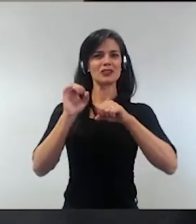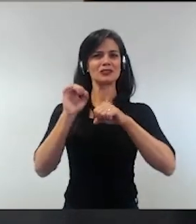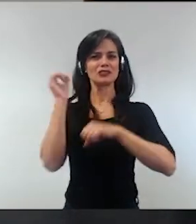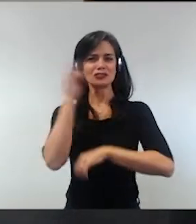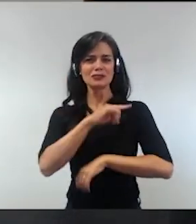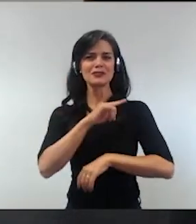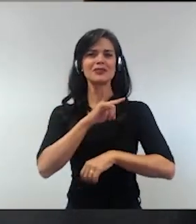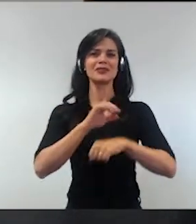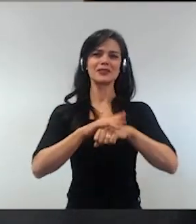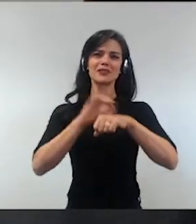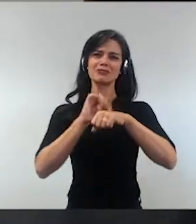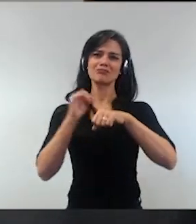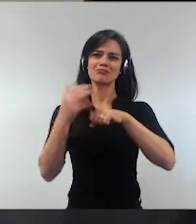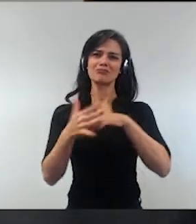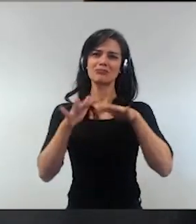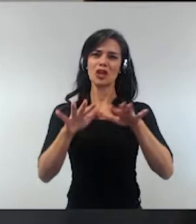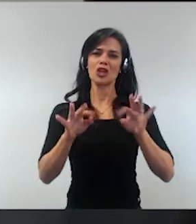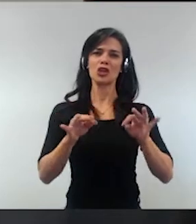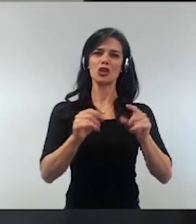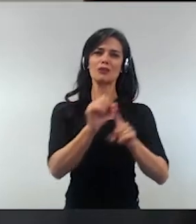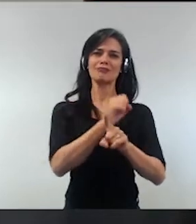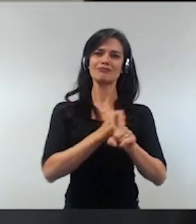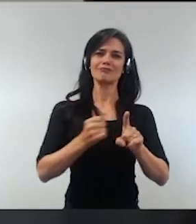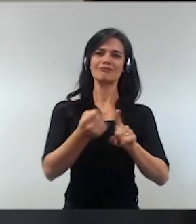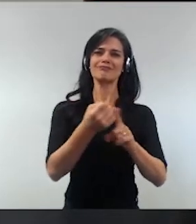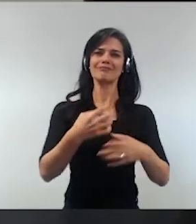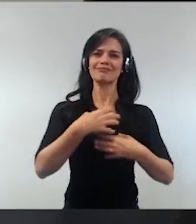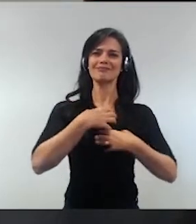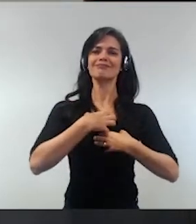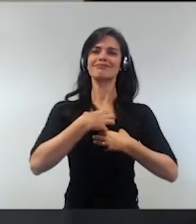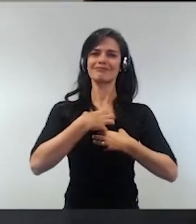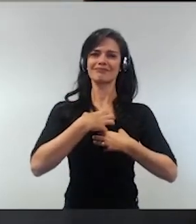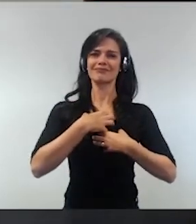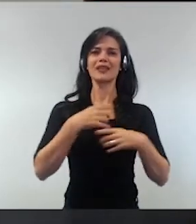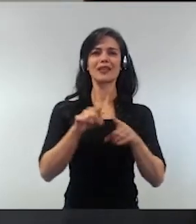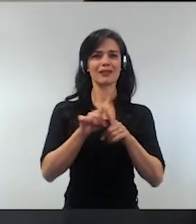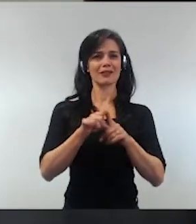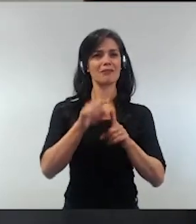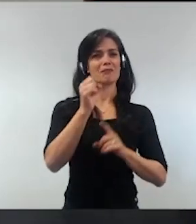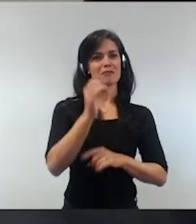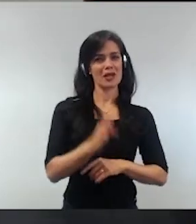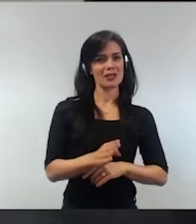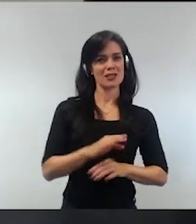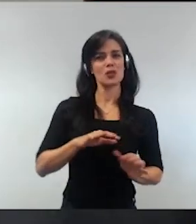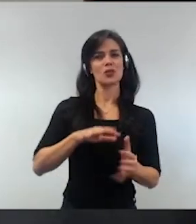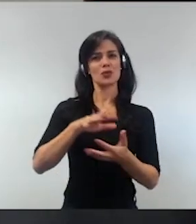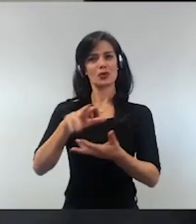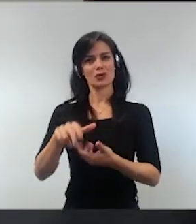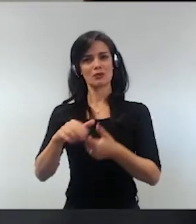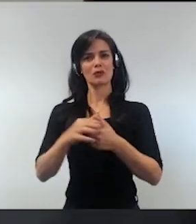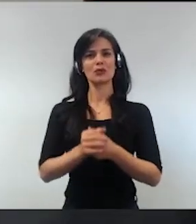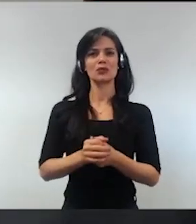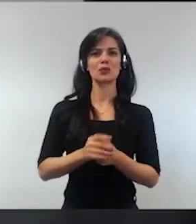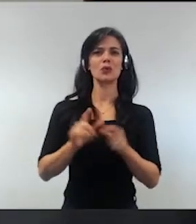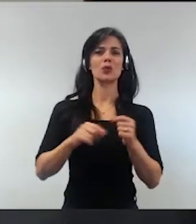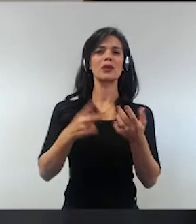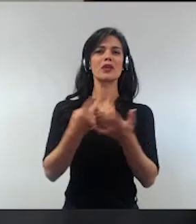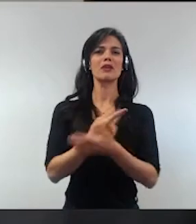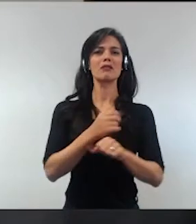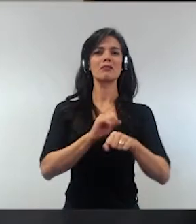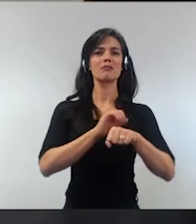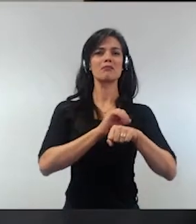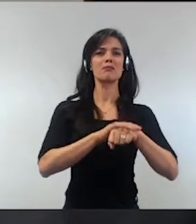que toda a sociedade brasileira e até mundial enfrentam, né? As repercussões